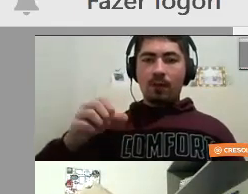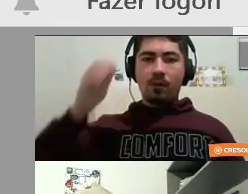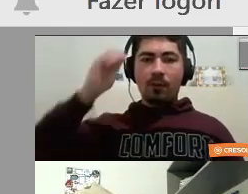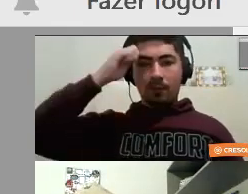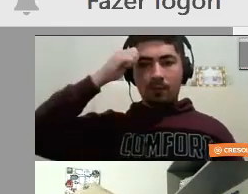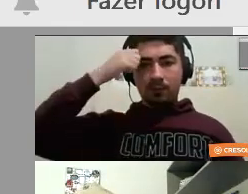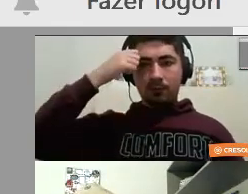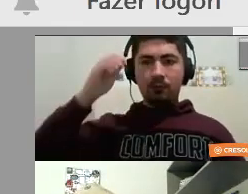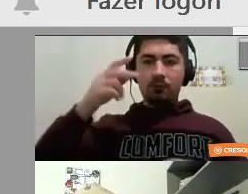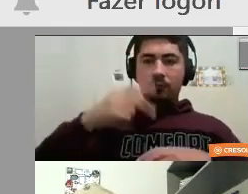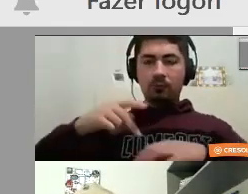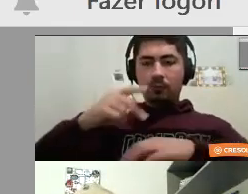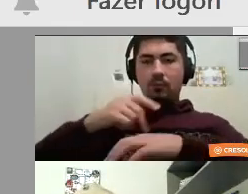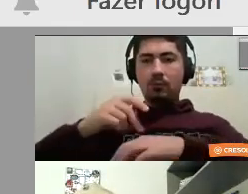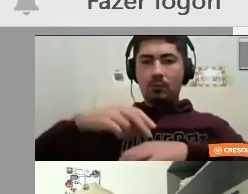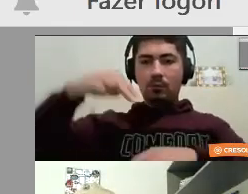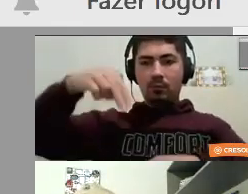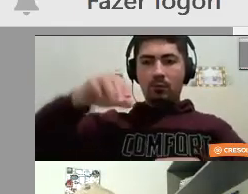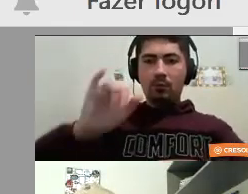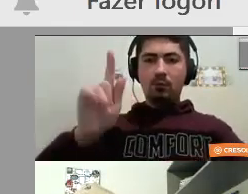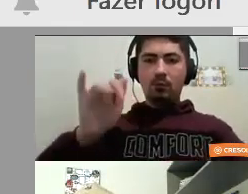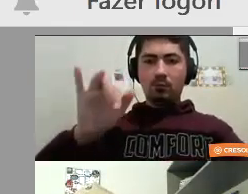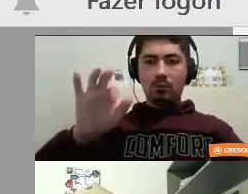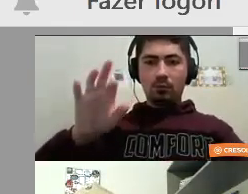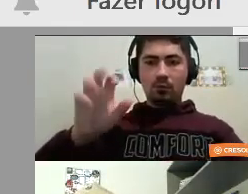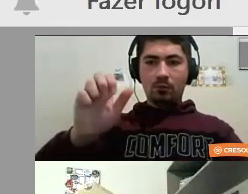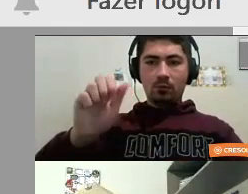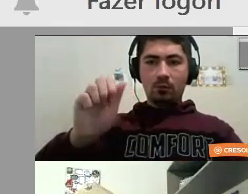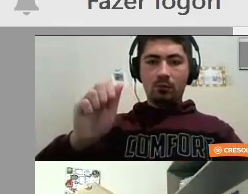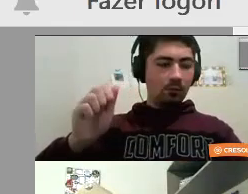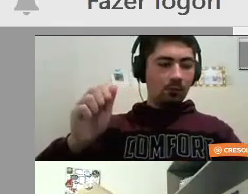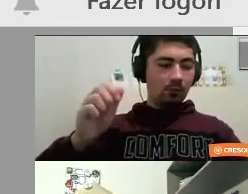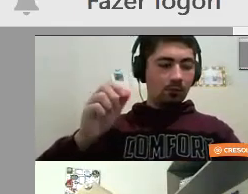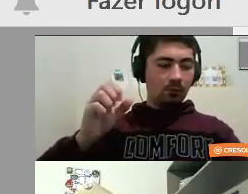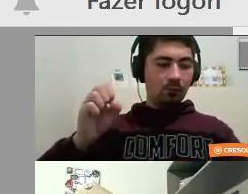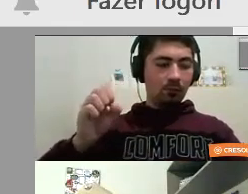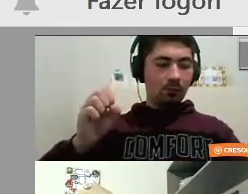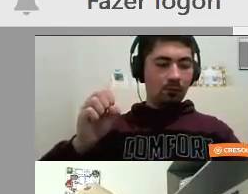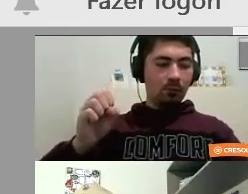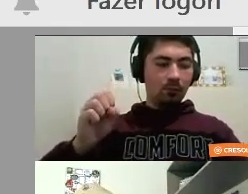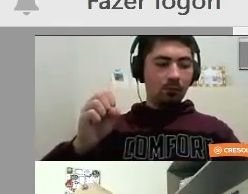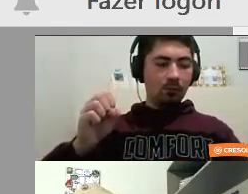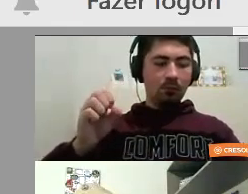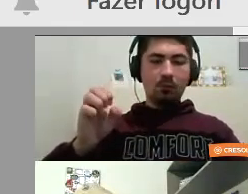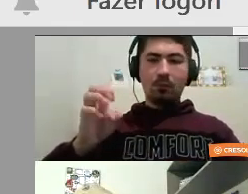alguns anos atrás, Nigéria fica 3 anos sem nenhum caso novo de paralisia causado por vírus